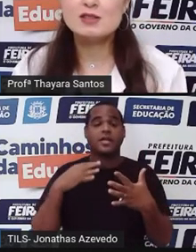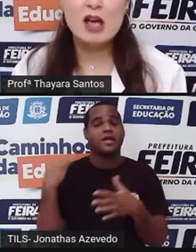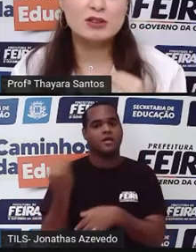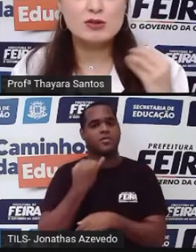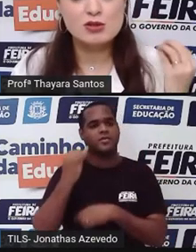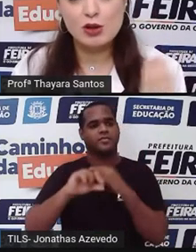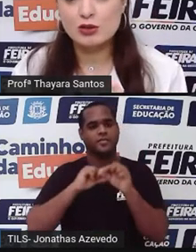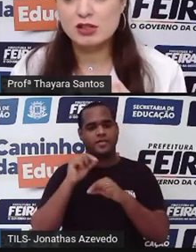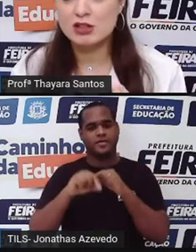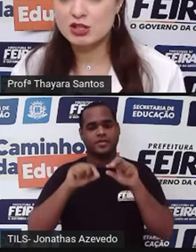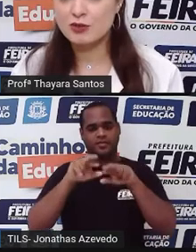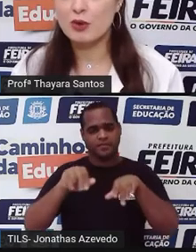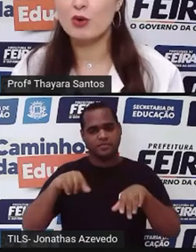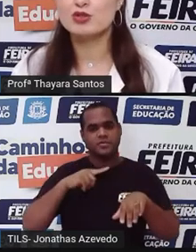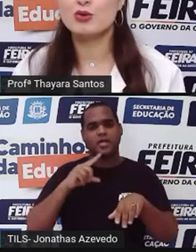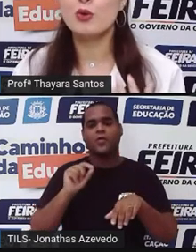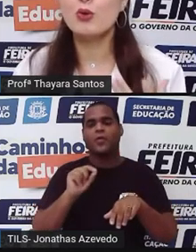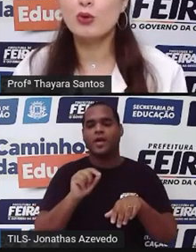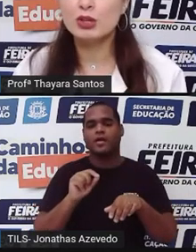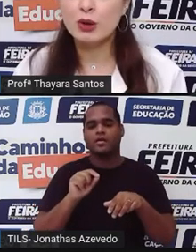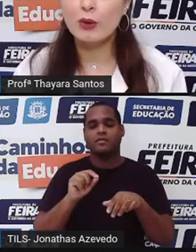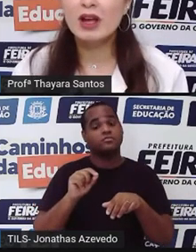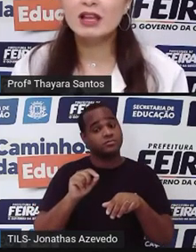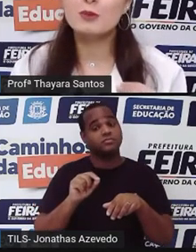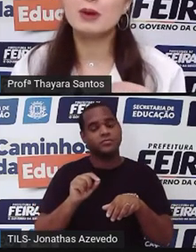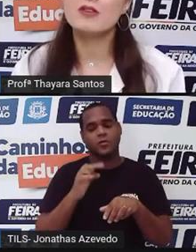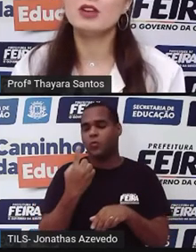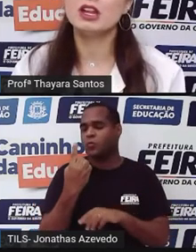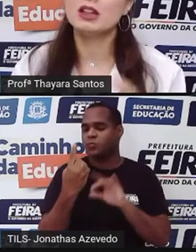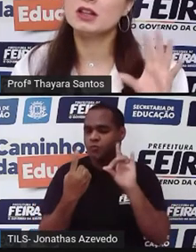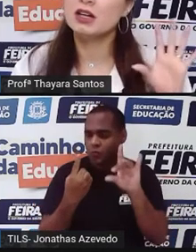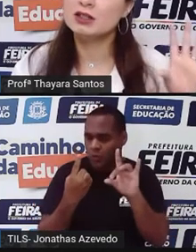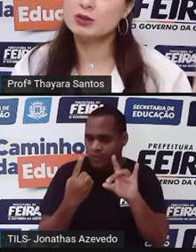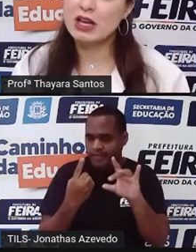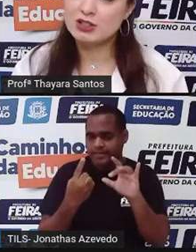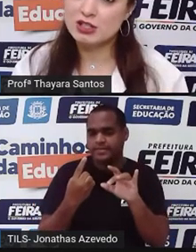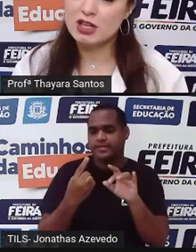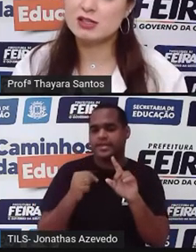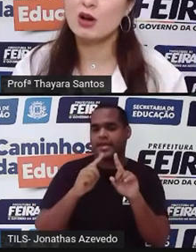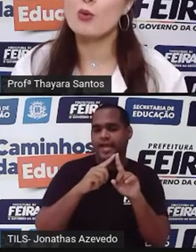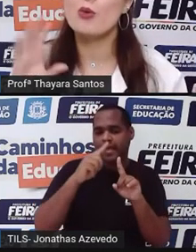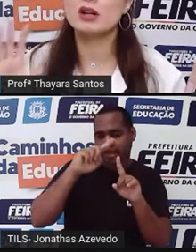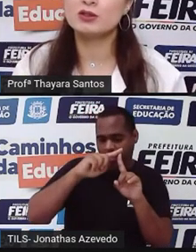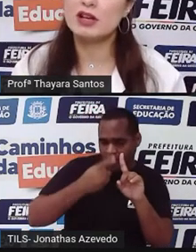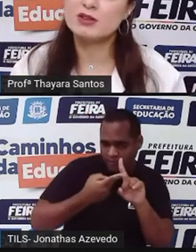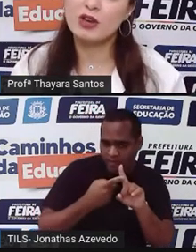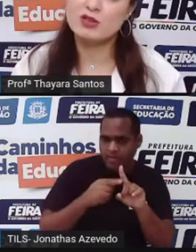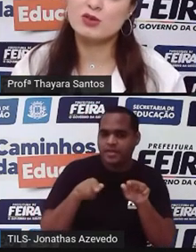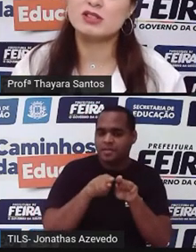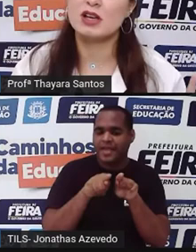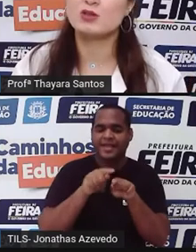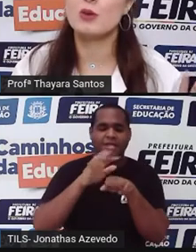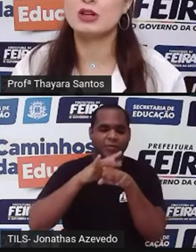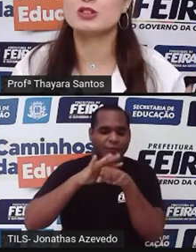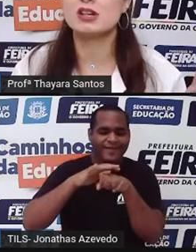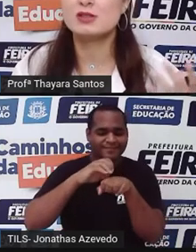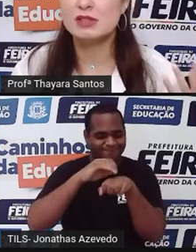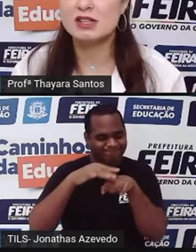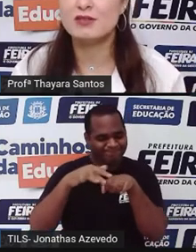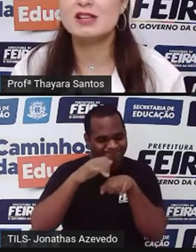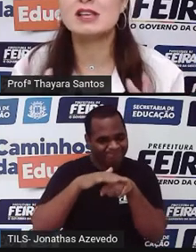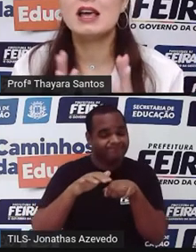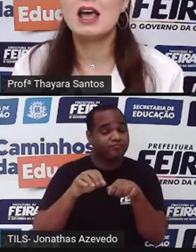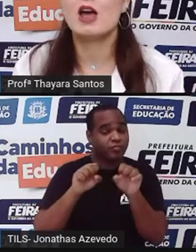desses métodos todos que a gente viu o único que previne tanto da gestação quanto das infecções sexualmente